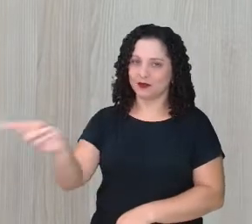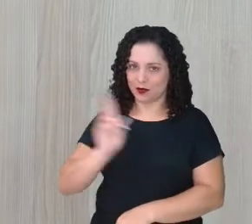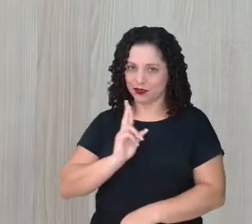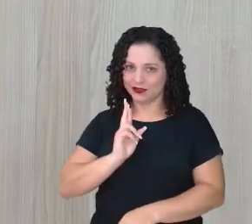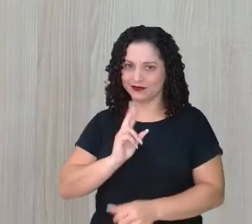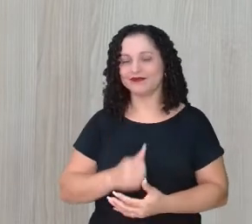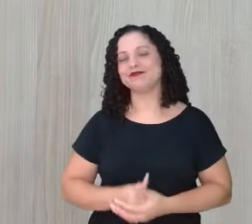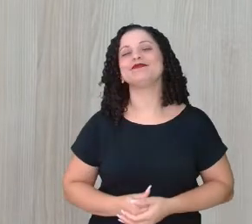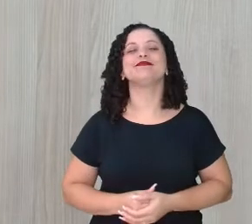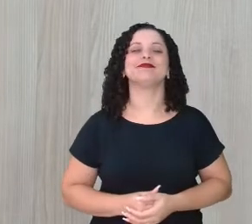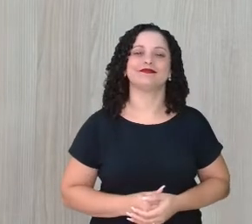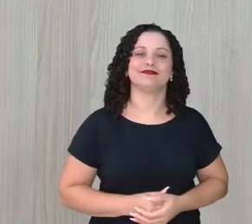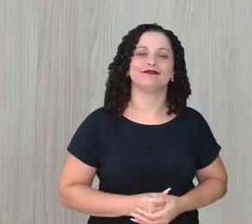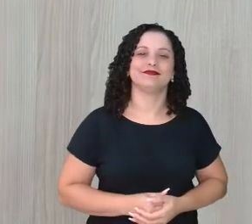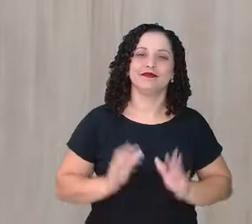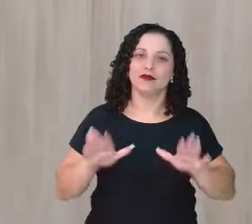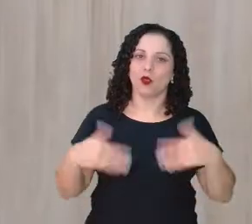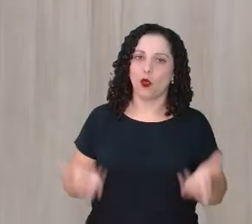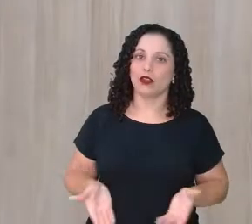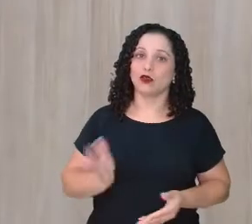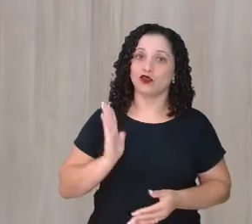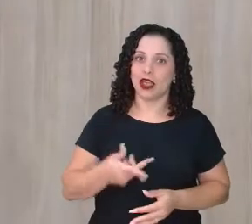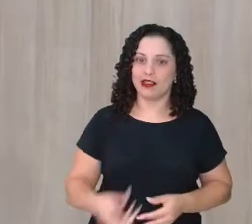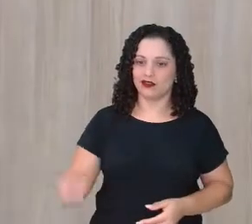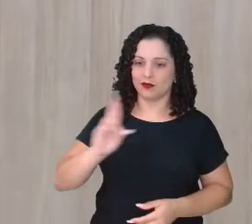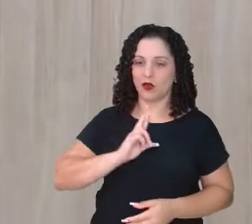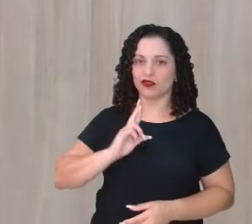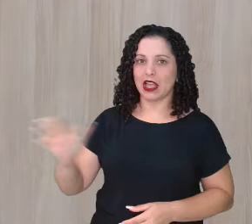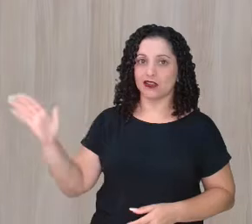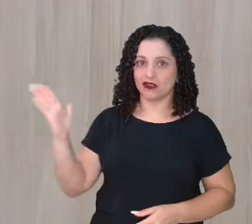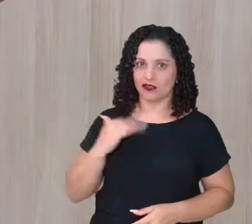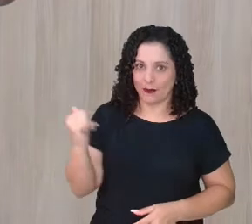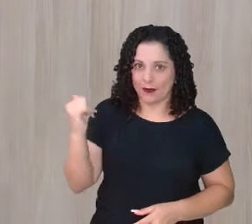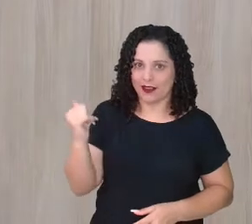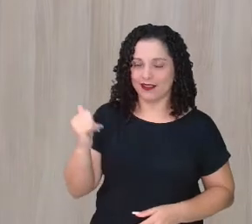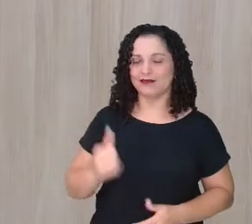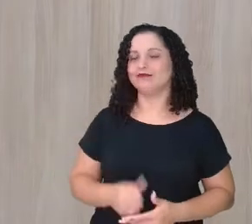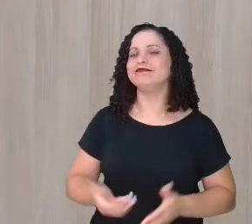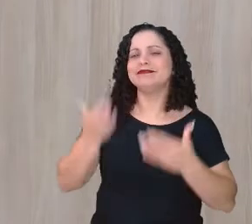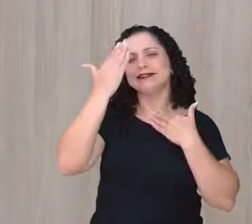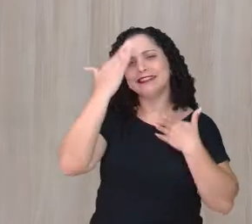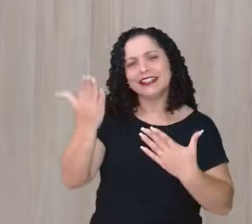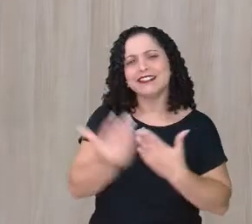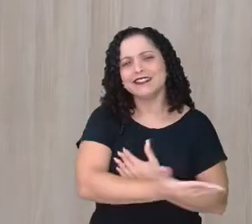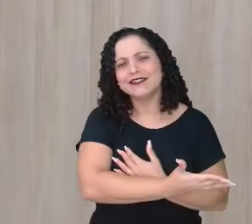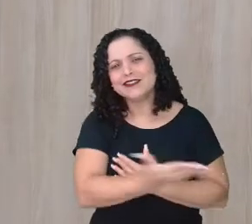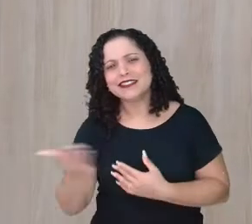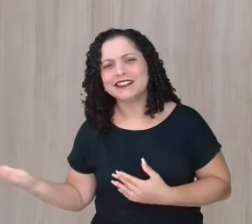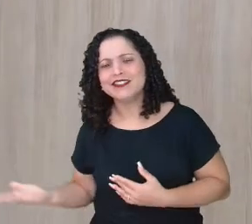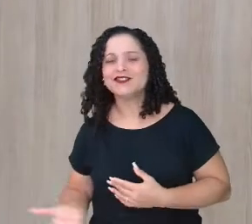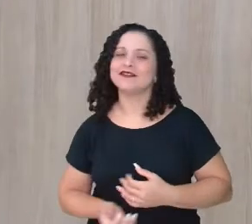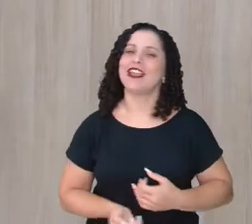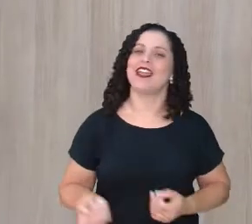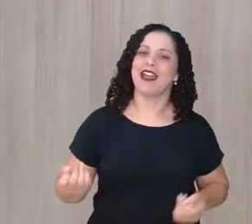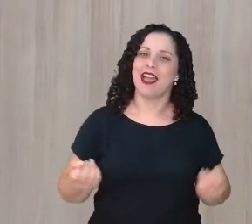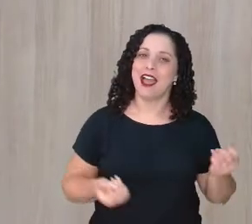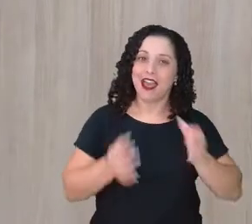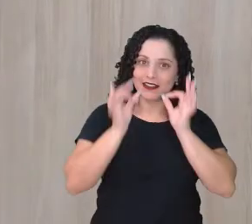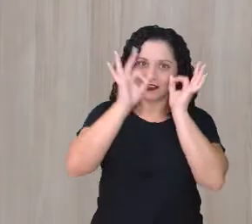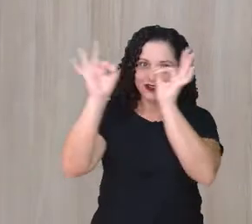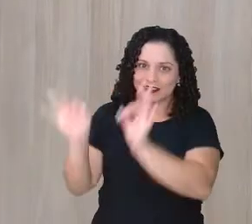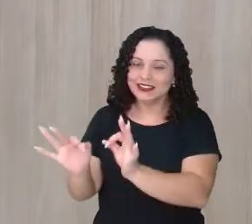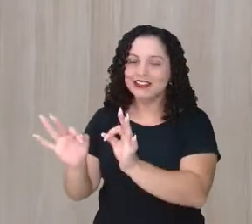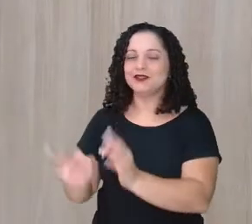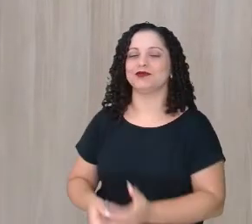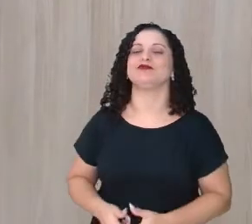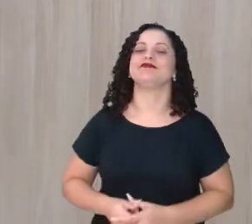Vamos lá ver se aparece. Na hora que aparecer, chama. E assim, eu estou agradecendo a todos que estão nesse momento ao vivo conosco, que é a